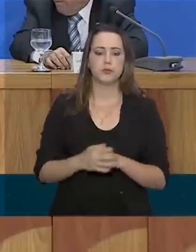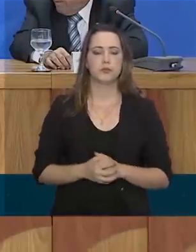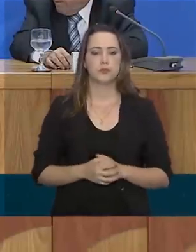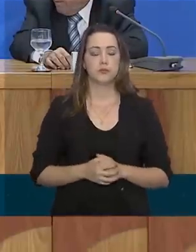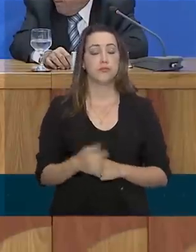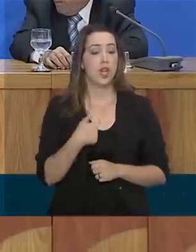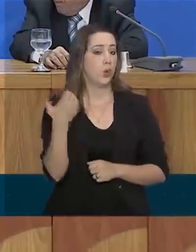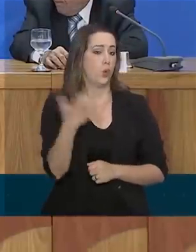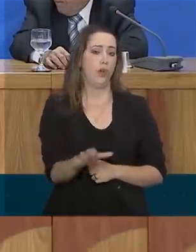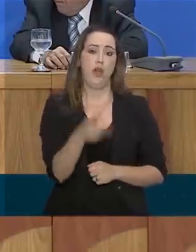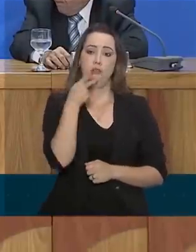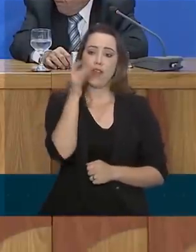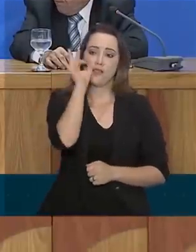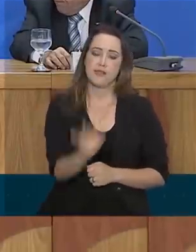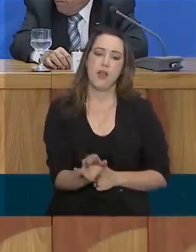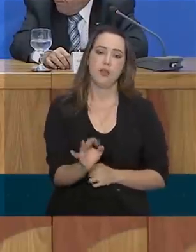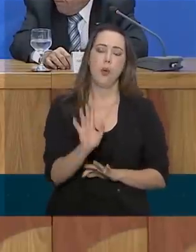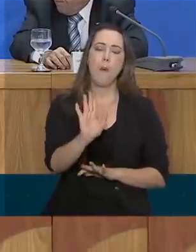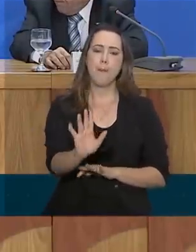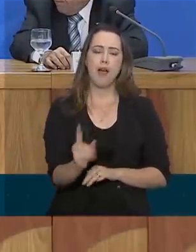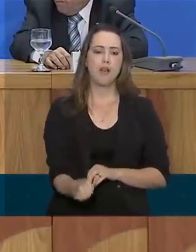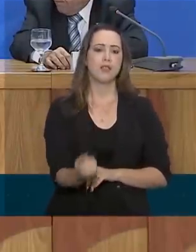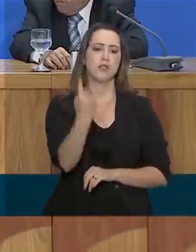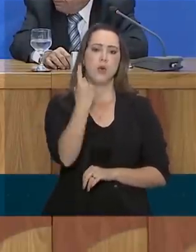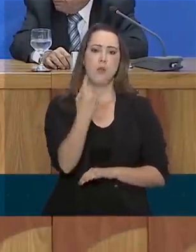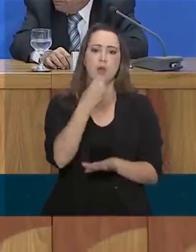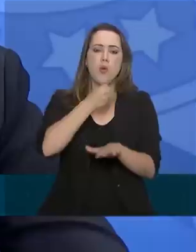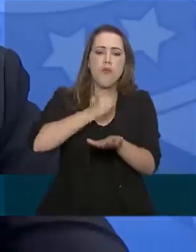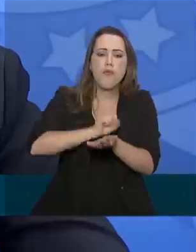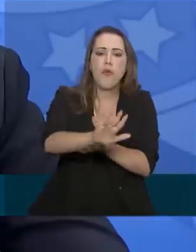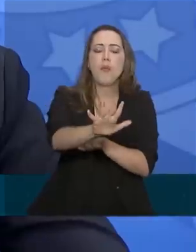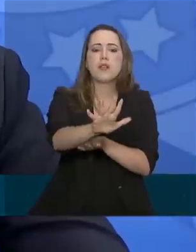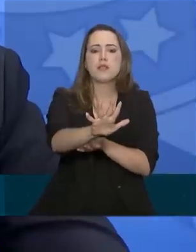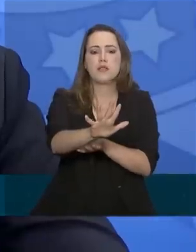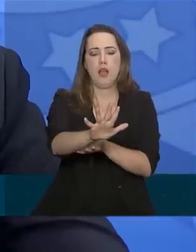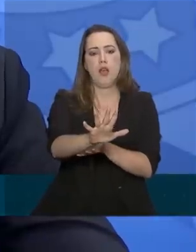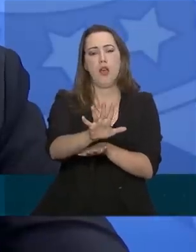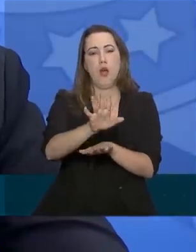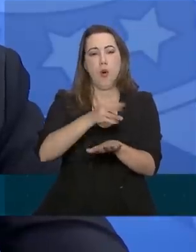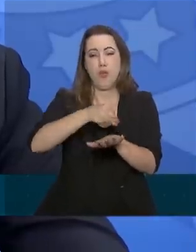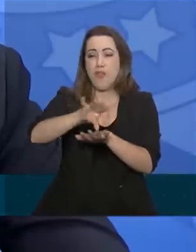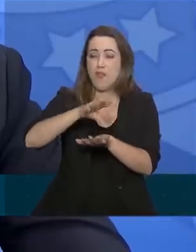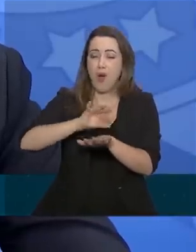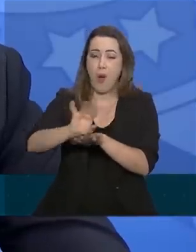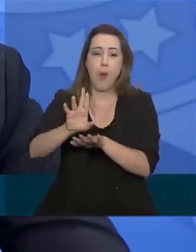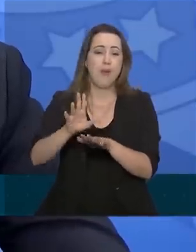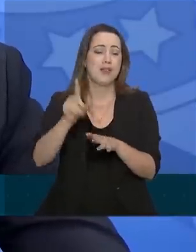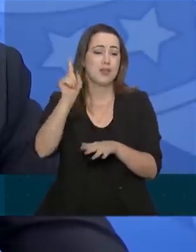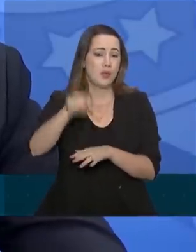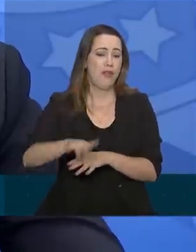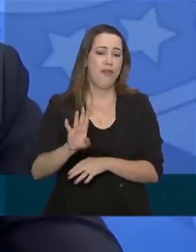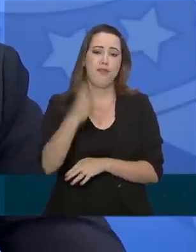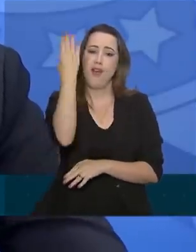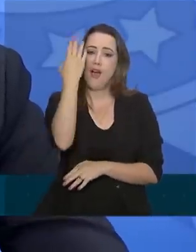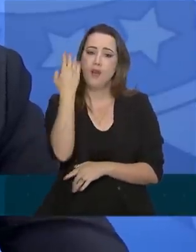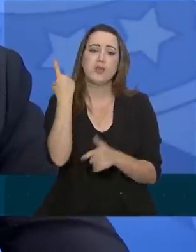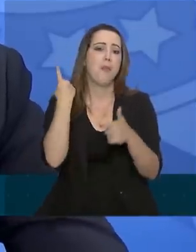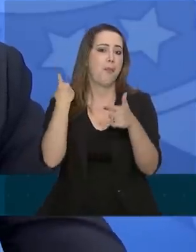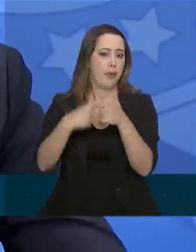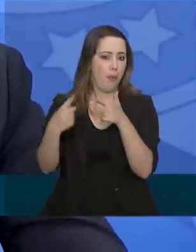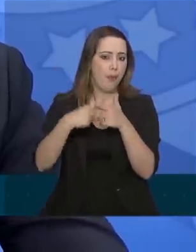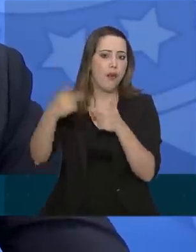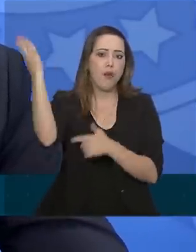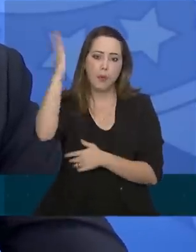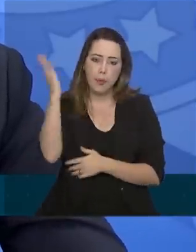afirmar mais uma notícia como essa que não condiz com a verdade tem um estrago muito grande na imagem do brasil